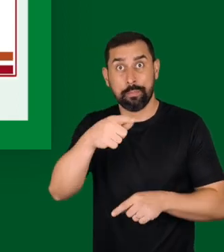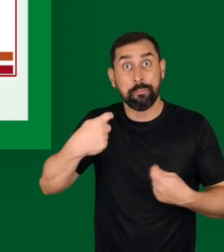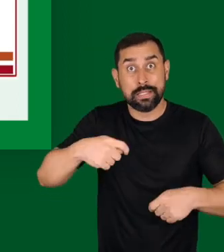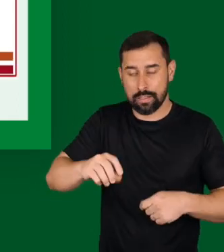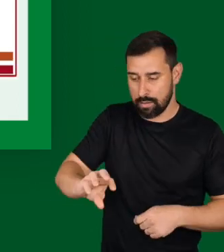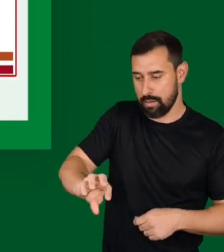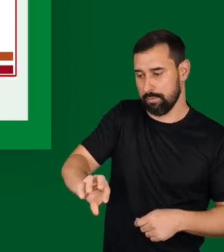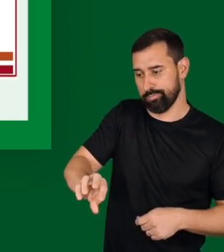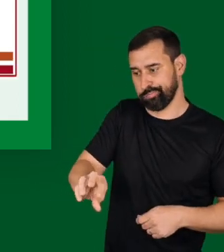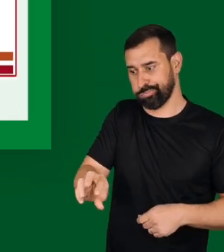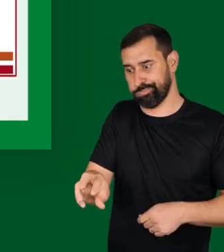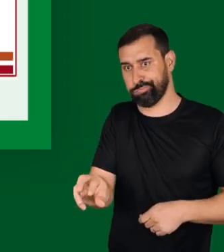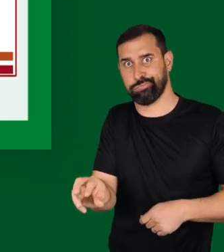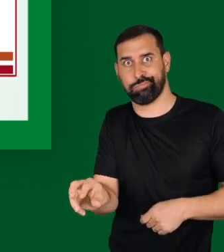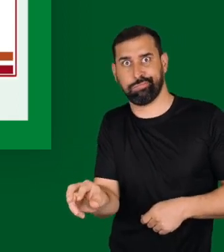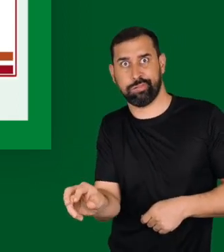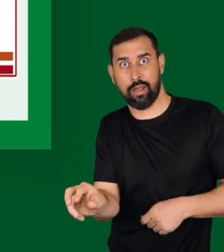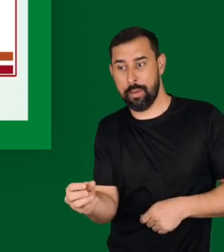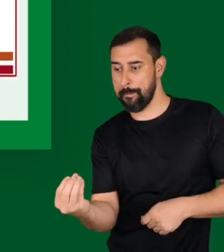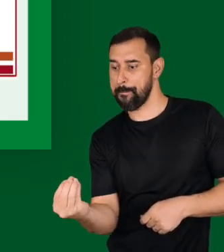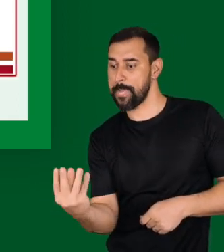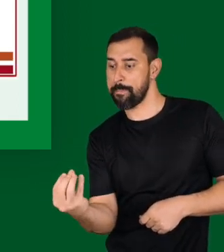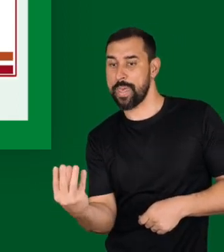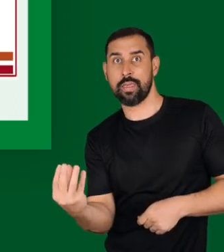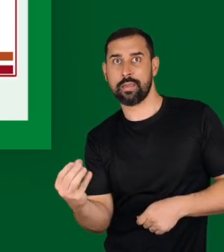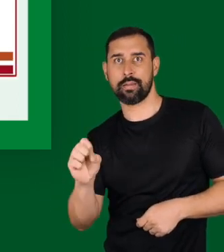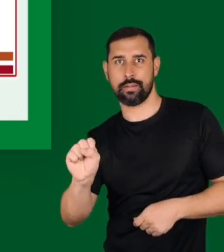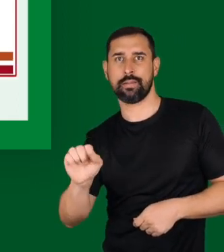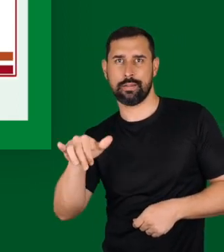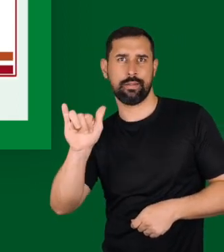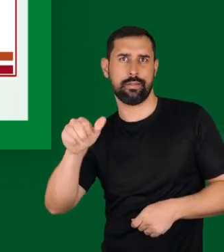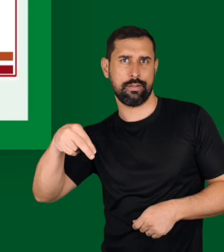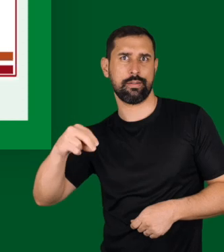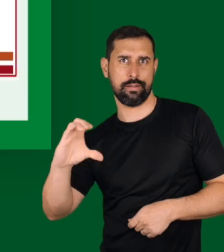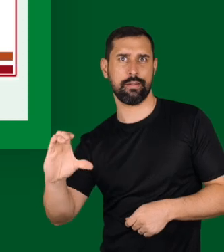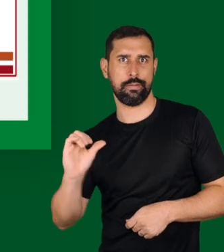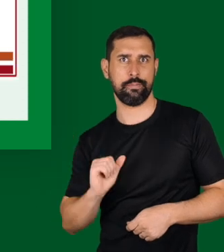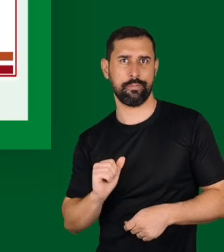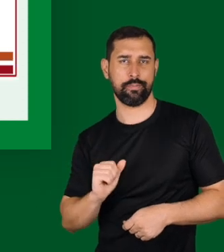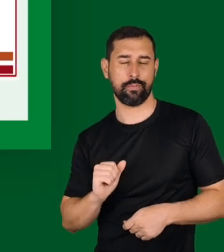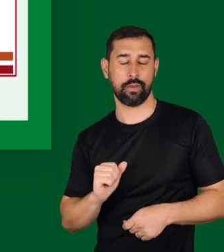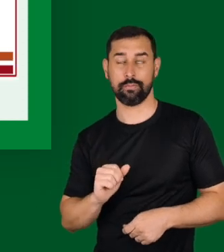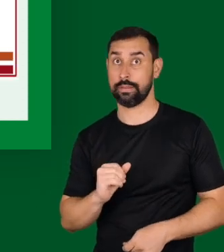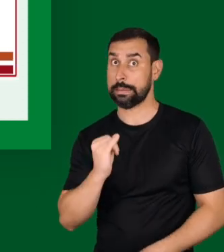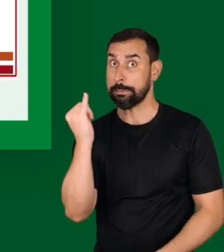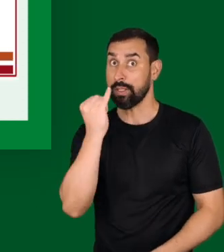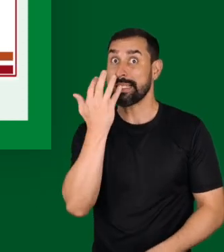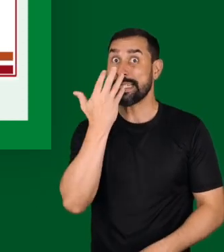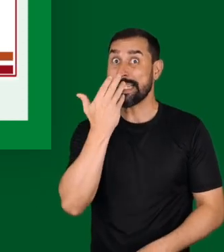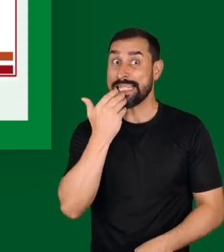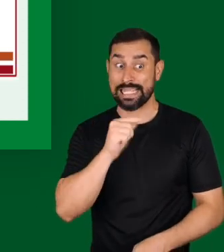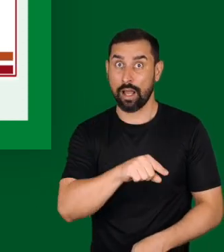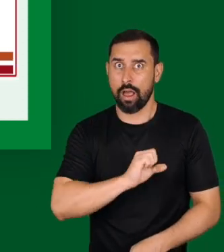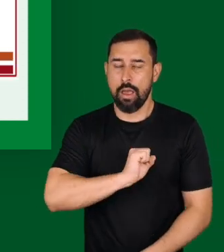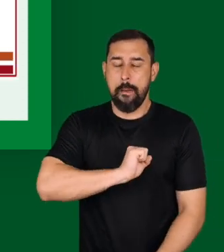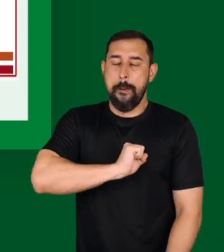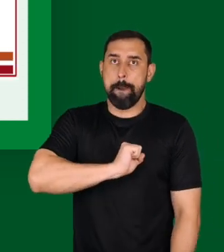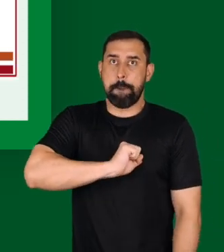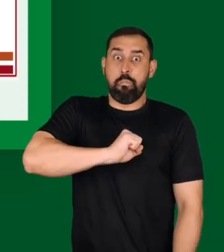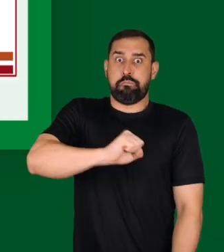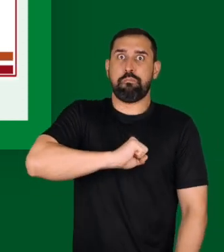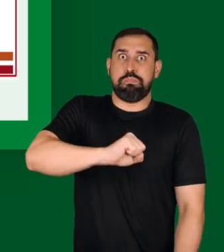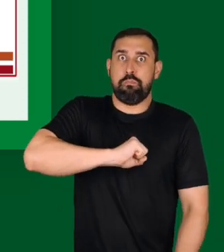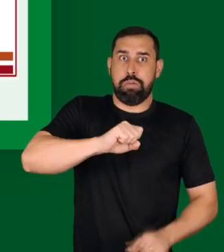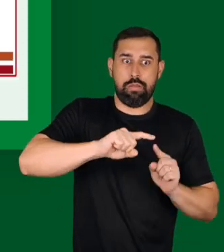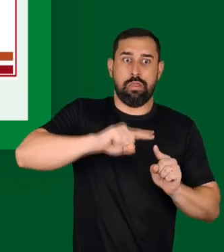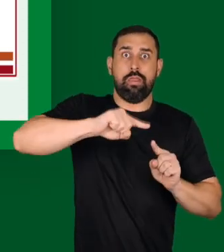aparece. Ele só aparece quando você coloca na desfibrilação, ele aparece assim, sync. E é muito importante que se a criança